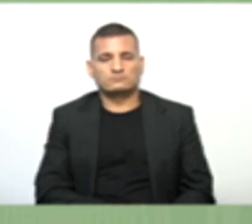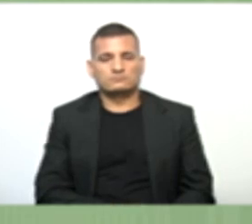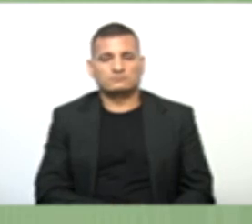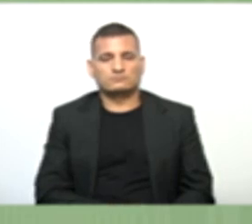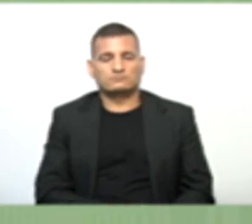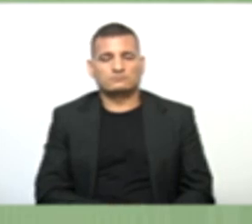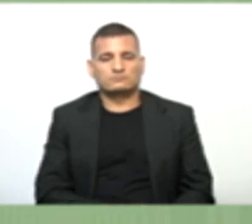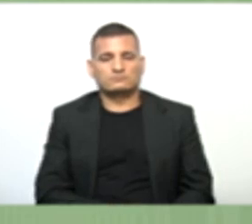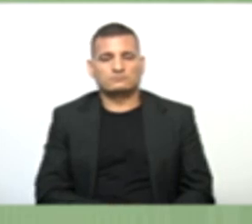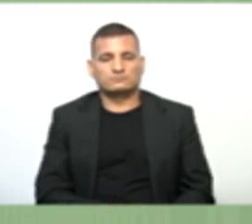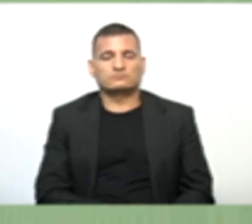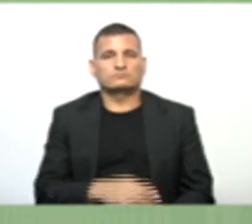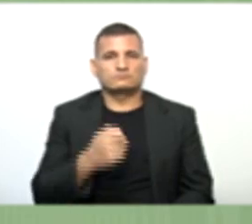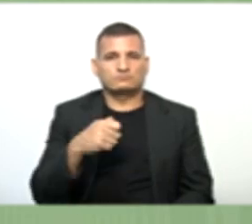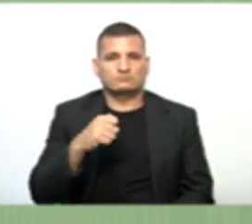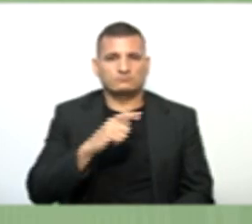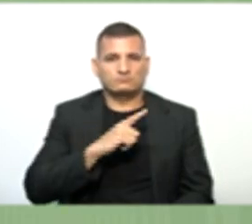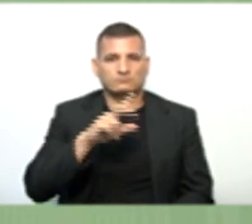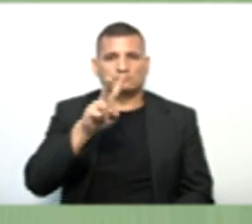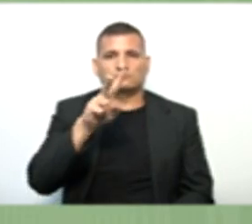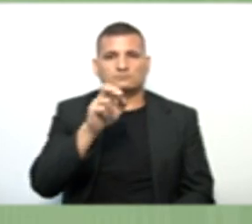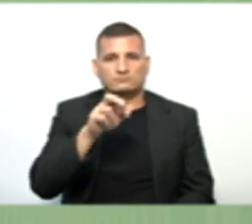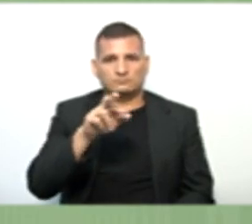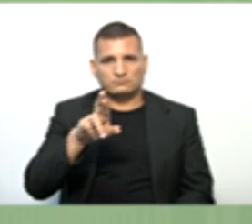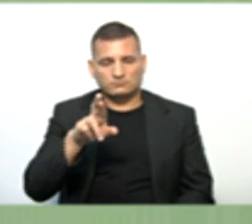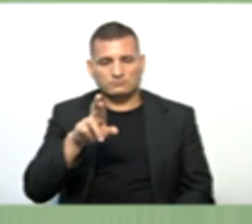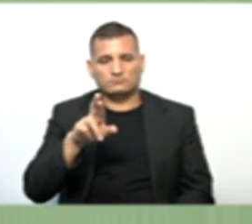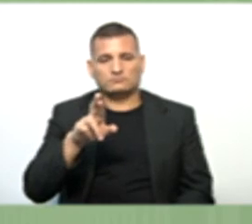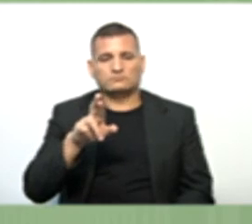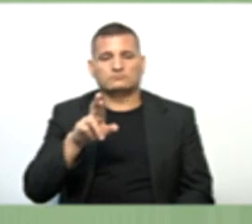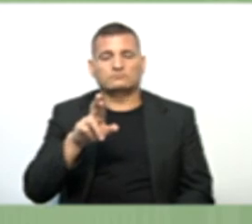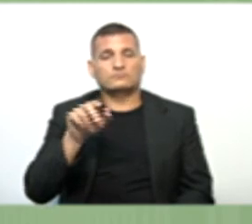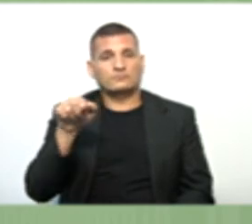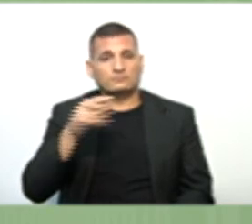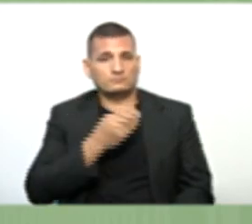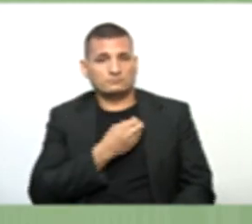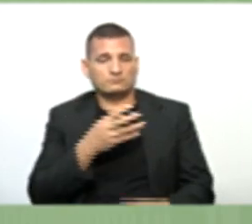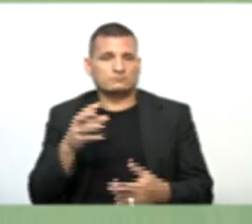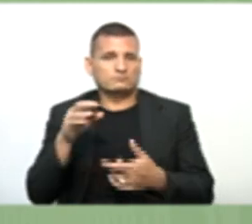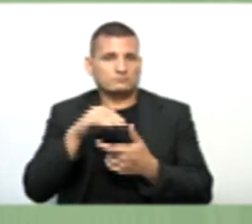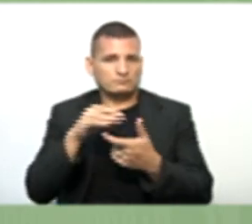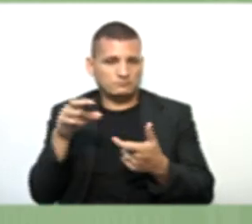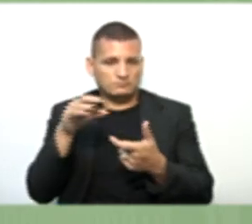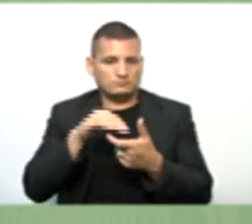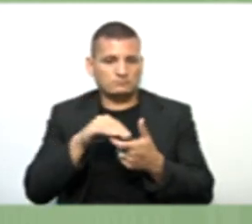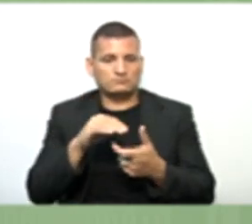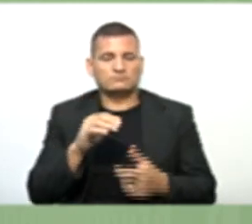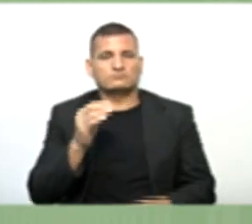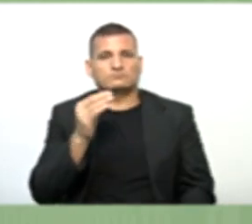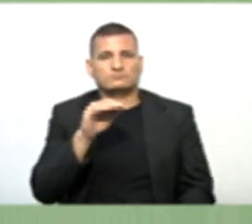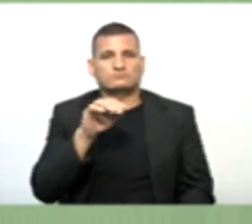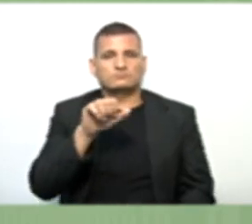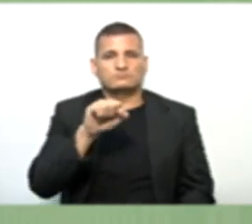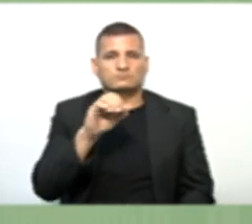Aí eu tenho que ter uma variável para acrescentar esse valor. Então, vou colocar aqui somatório.